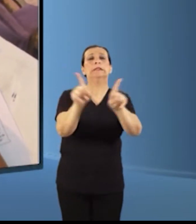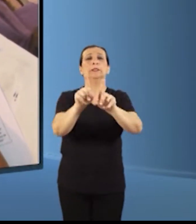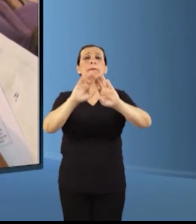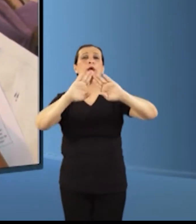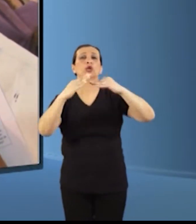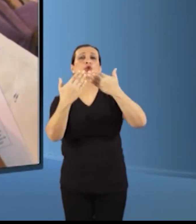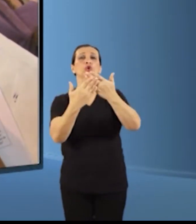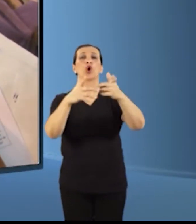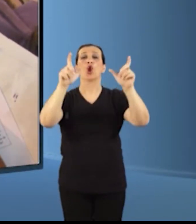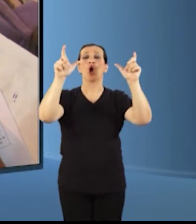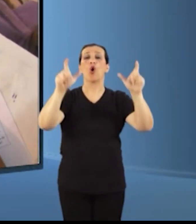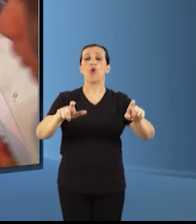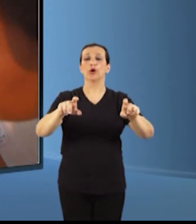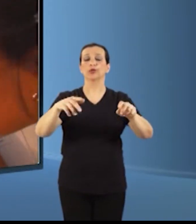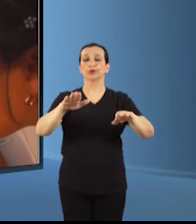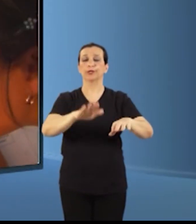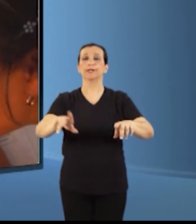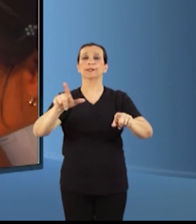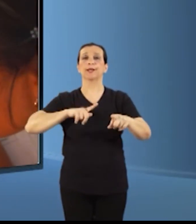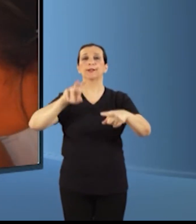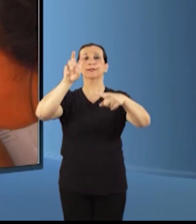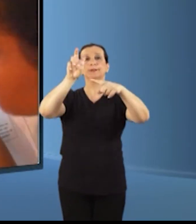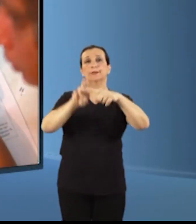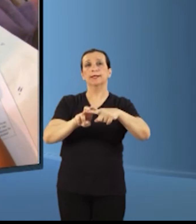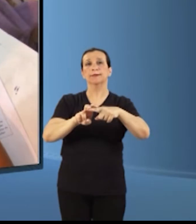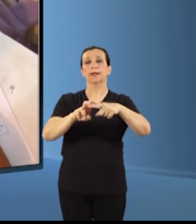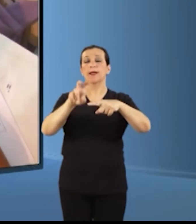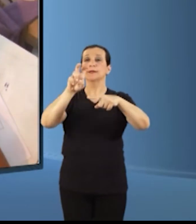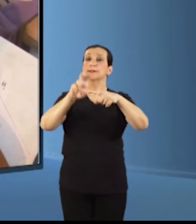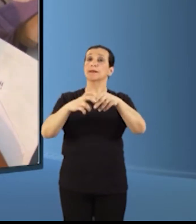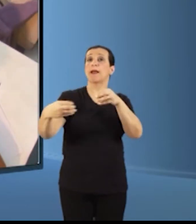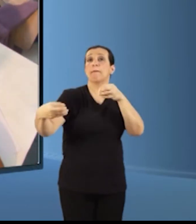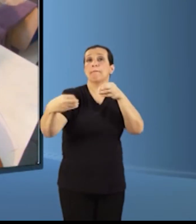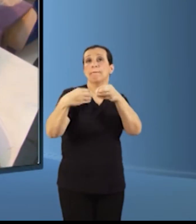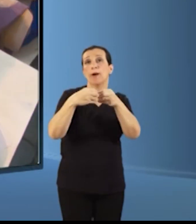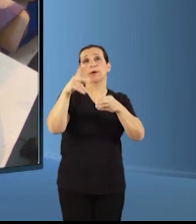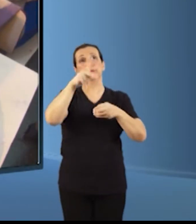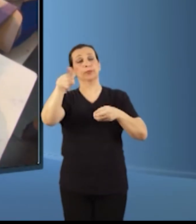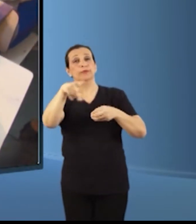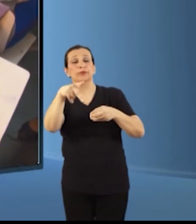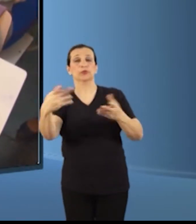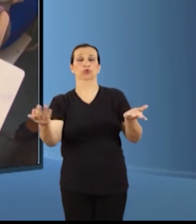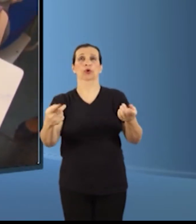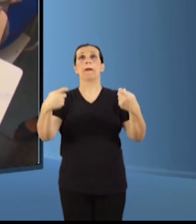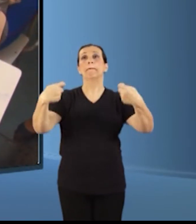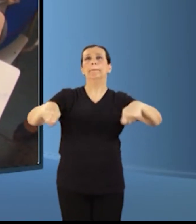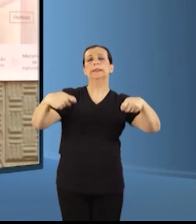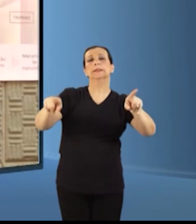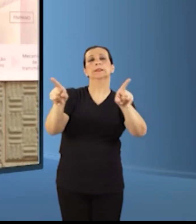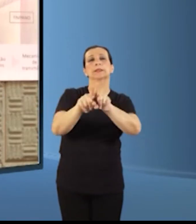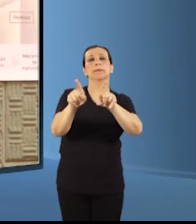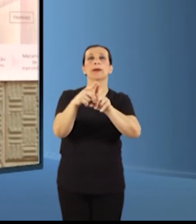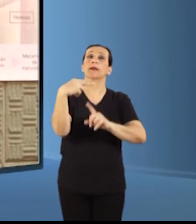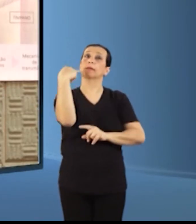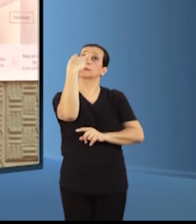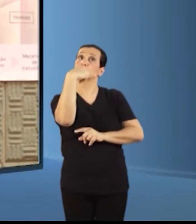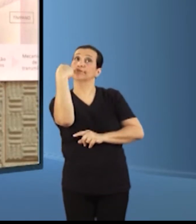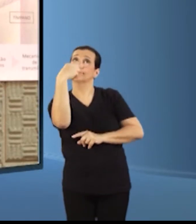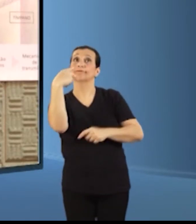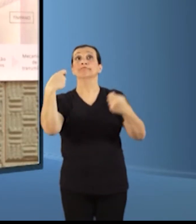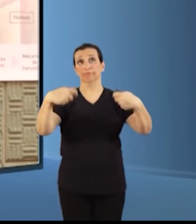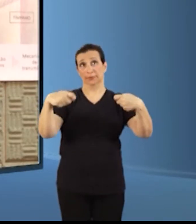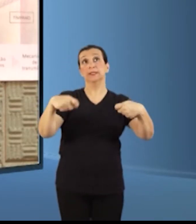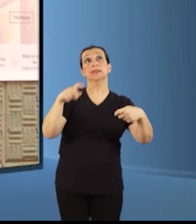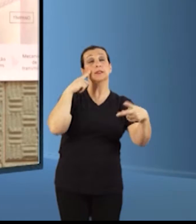quanto aonde a criança tem que sentar, que ela tem que se sentar de uma maneira mais próxima da professora, que ela precisa também fazer a